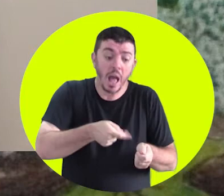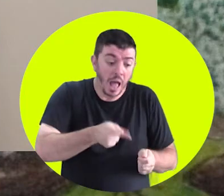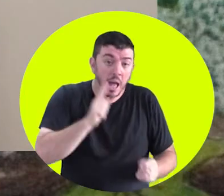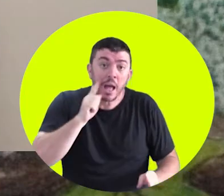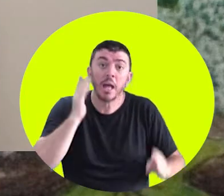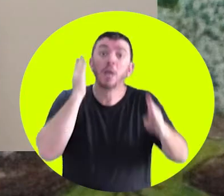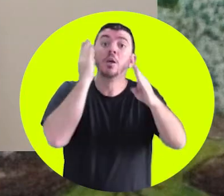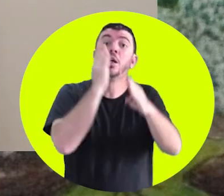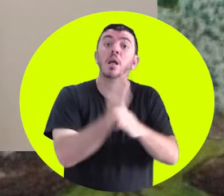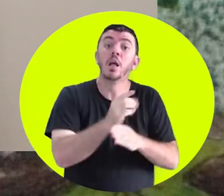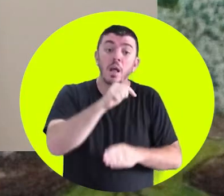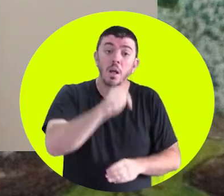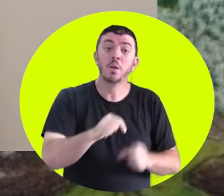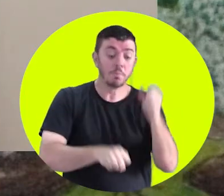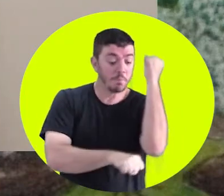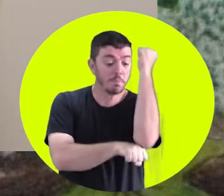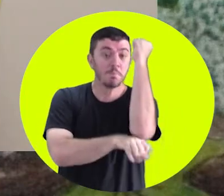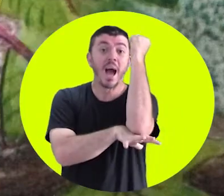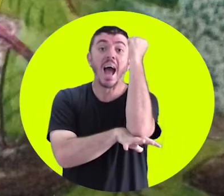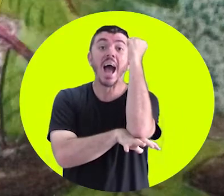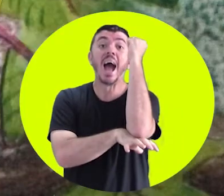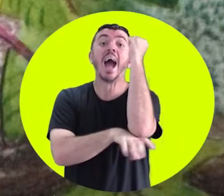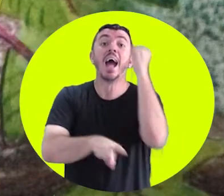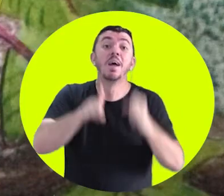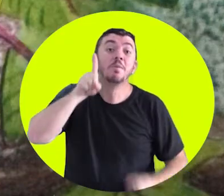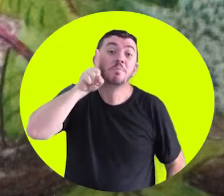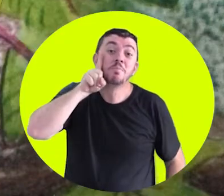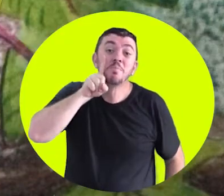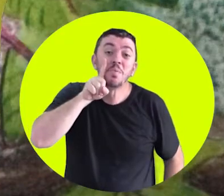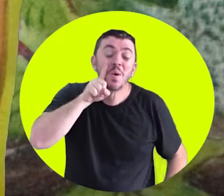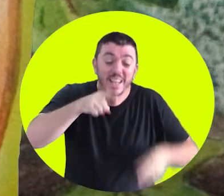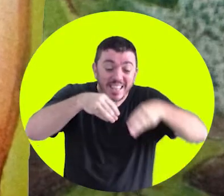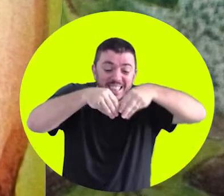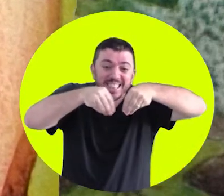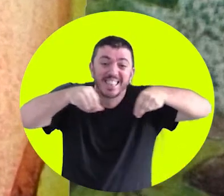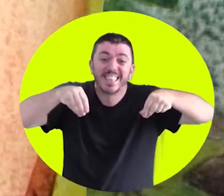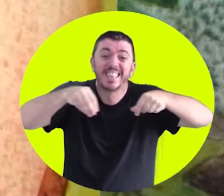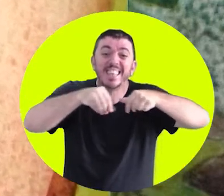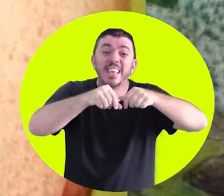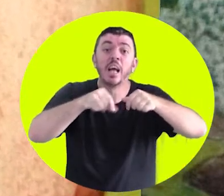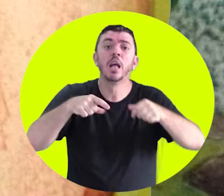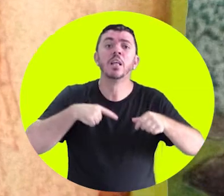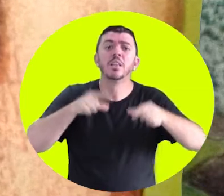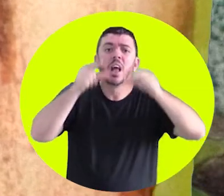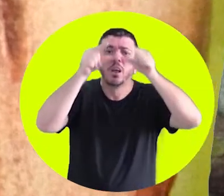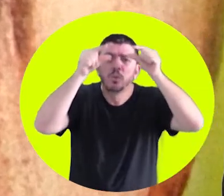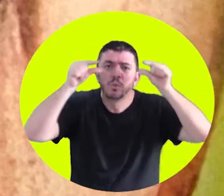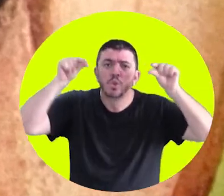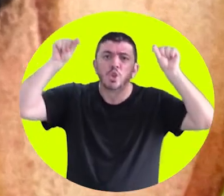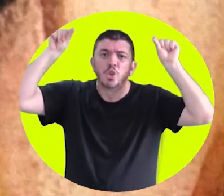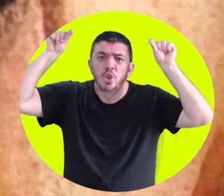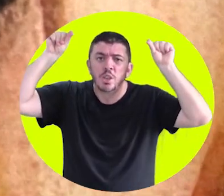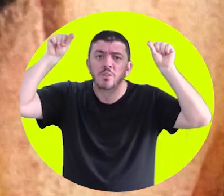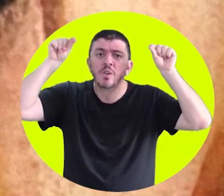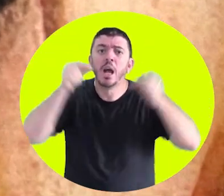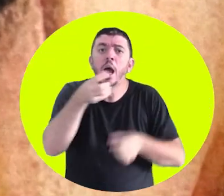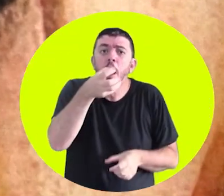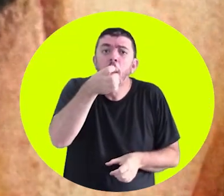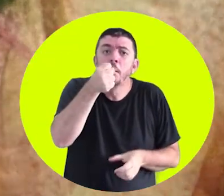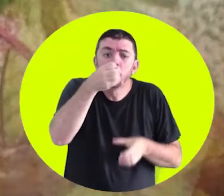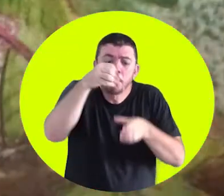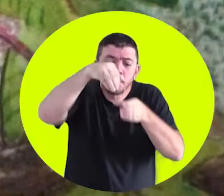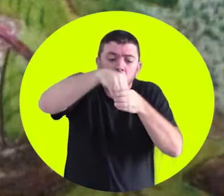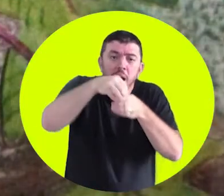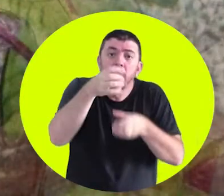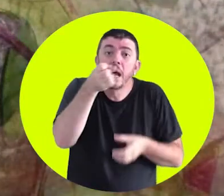raiz cor de terra, morena como os índios. A raiz tinha o formato de chifre e era branca por dentro, da cor